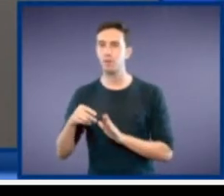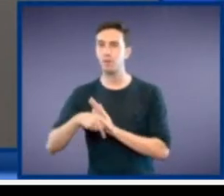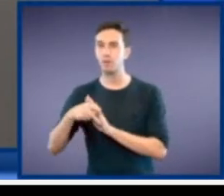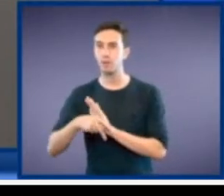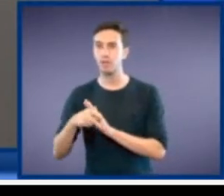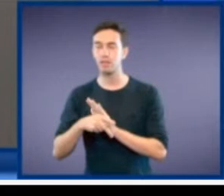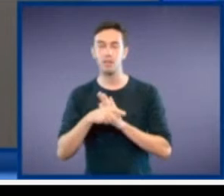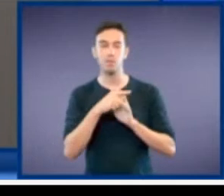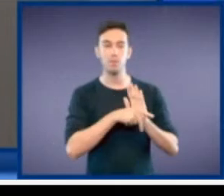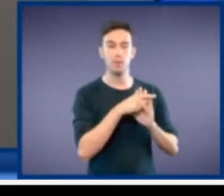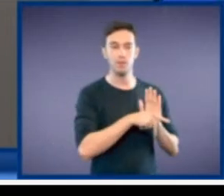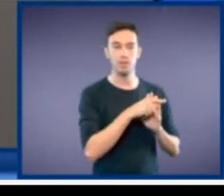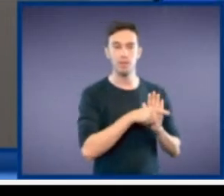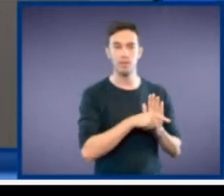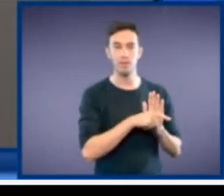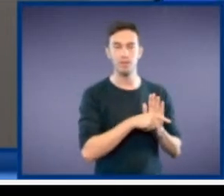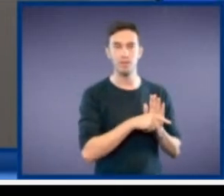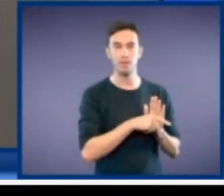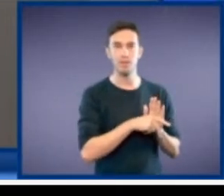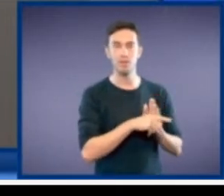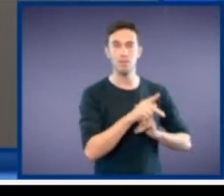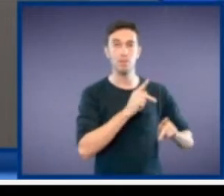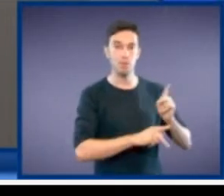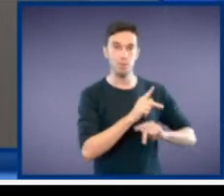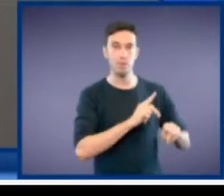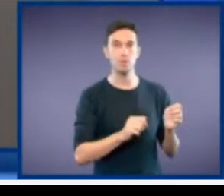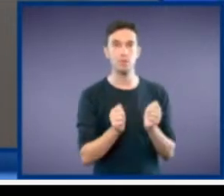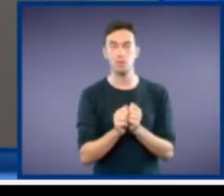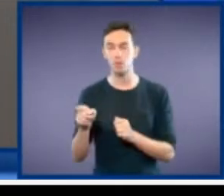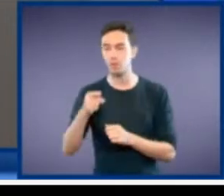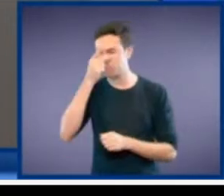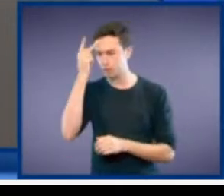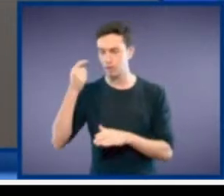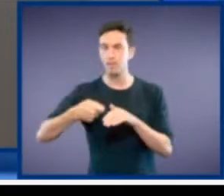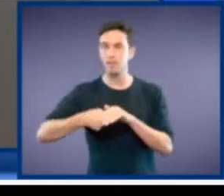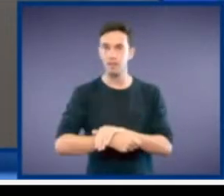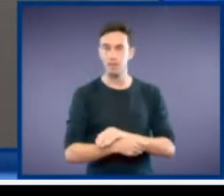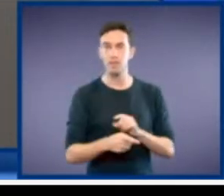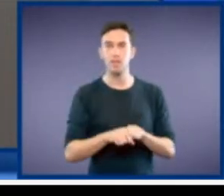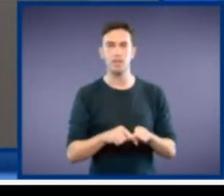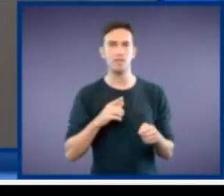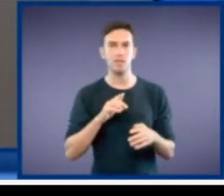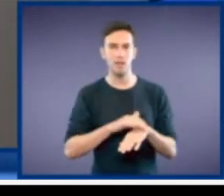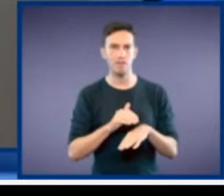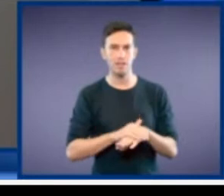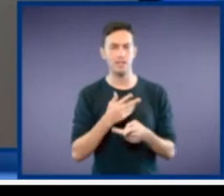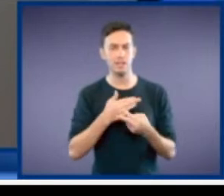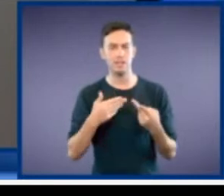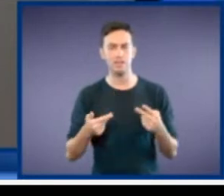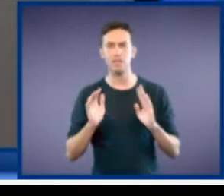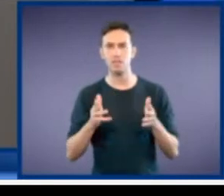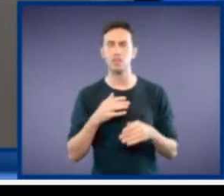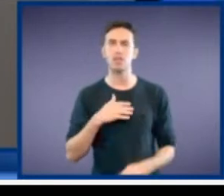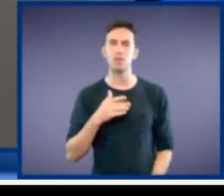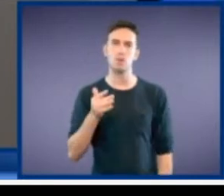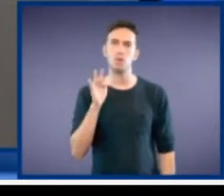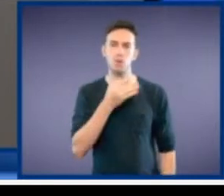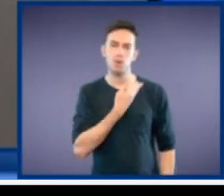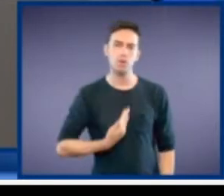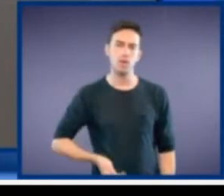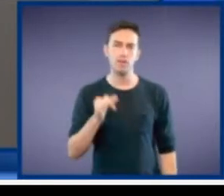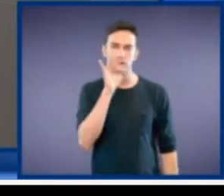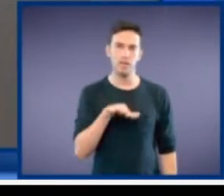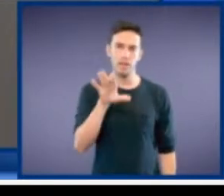hoje, e foi isso que nós fizemos várias outras vezes com o Governo de Minas Gerais, com o Governo Federal, com o BNDES e com uma série de ministérios.